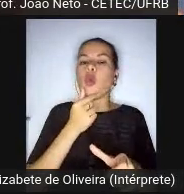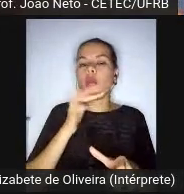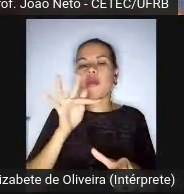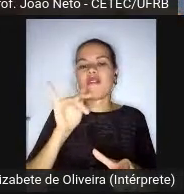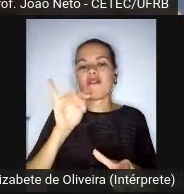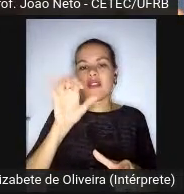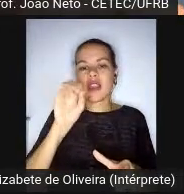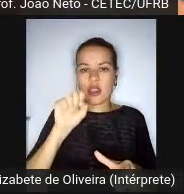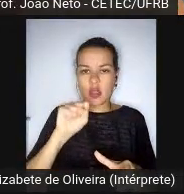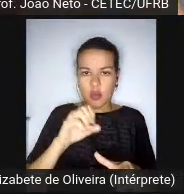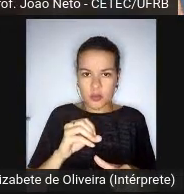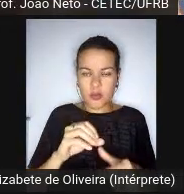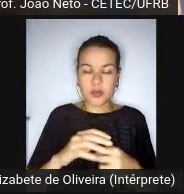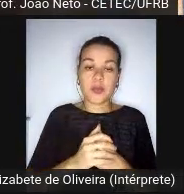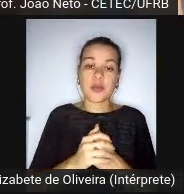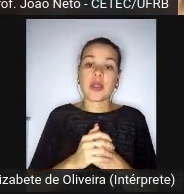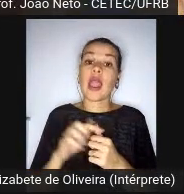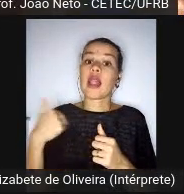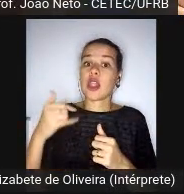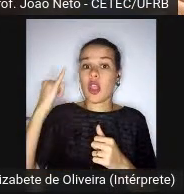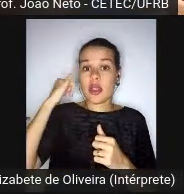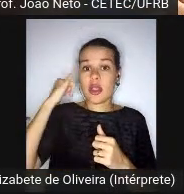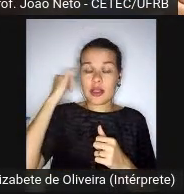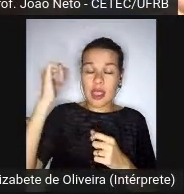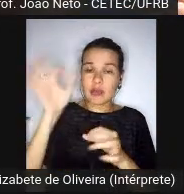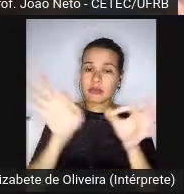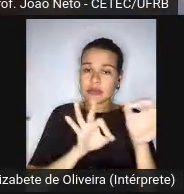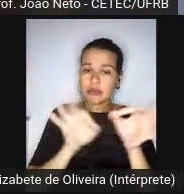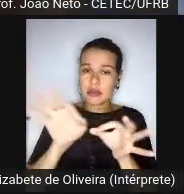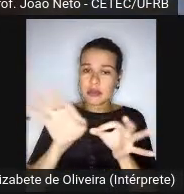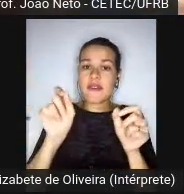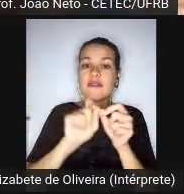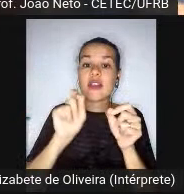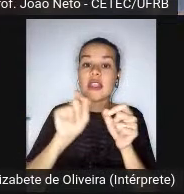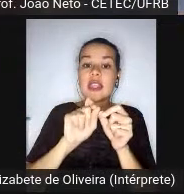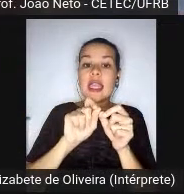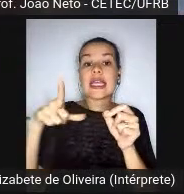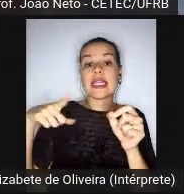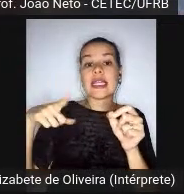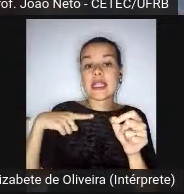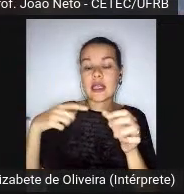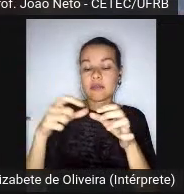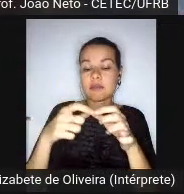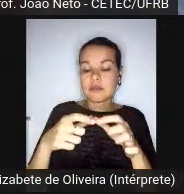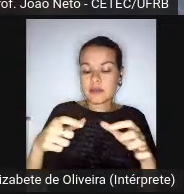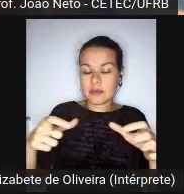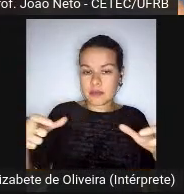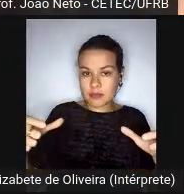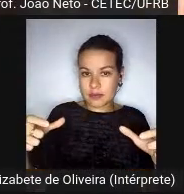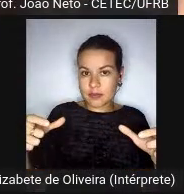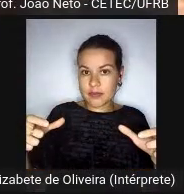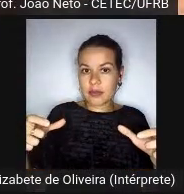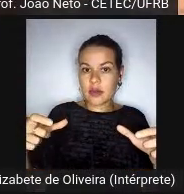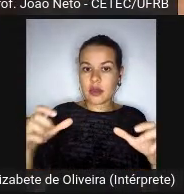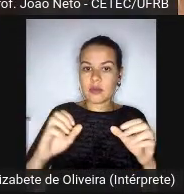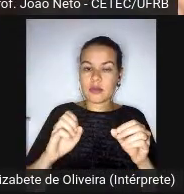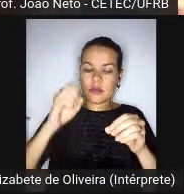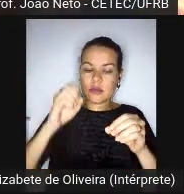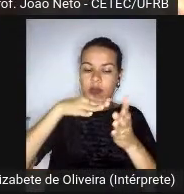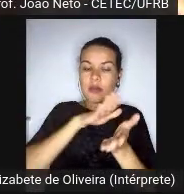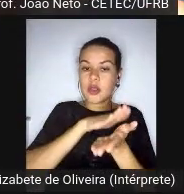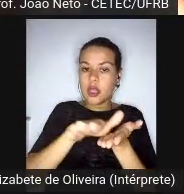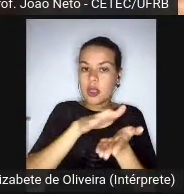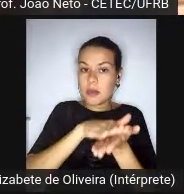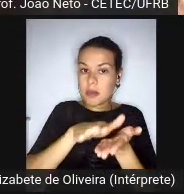e o que nós conseguimos desenvolver é imprimir esse mesmo dispositivo em em 3D e